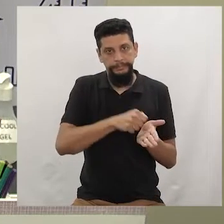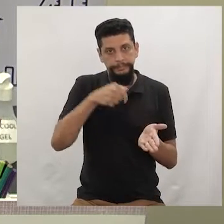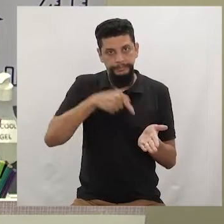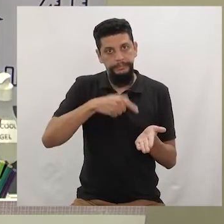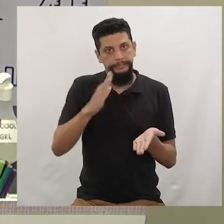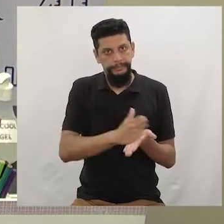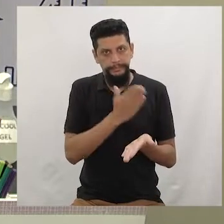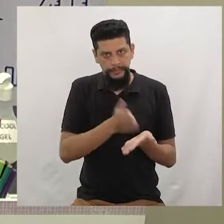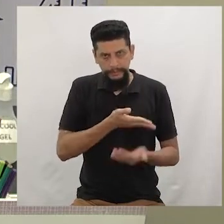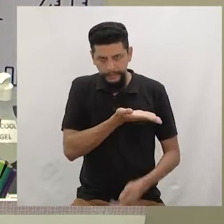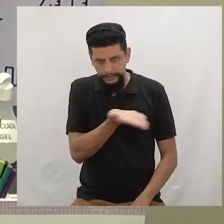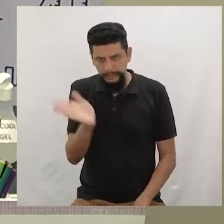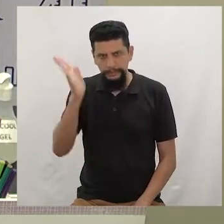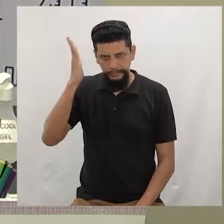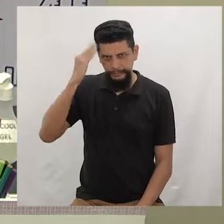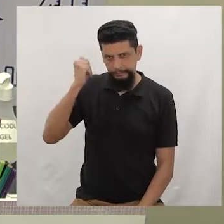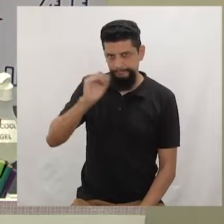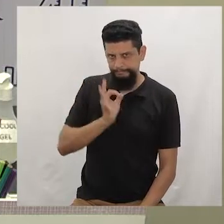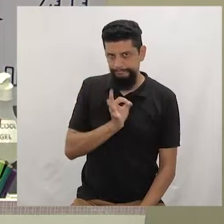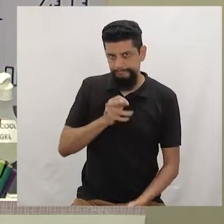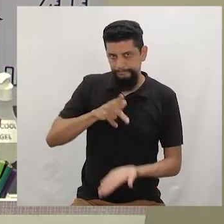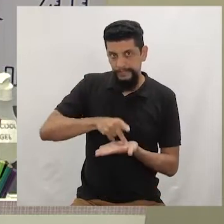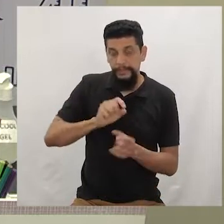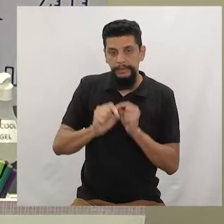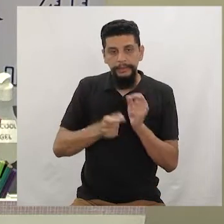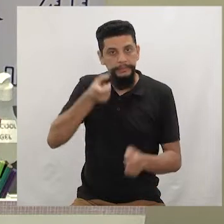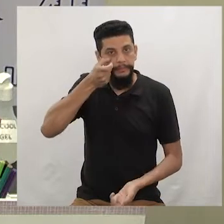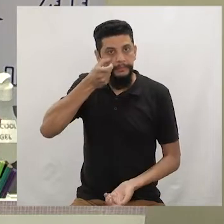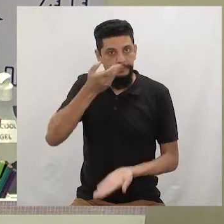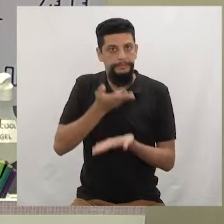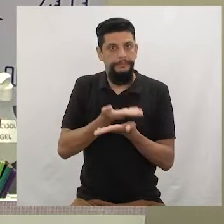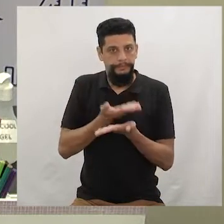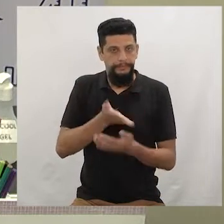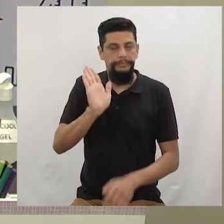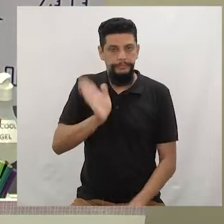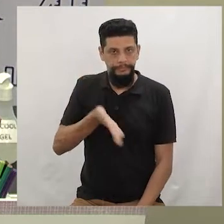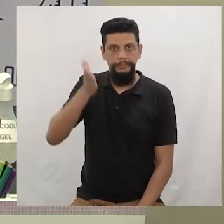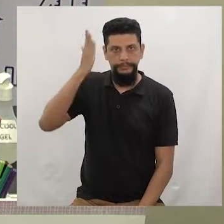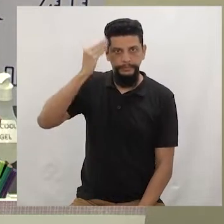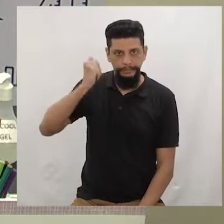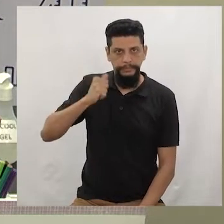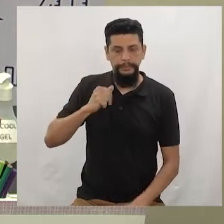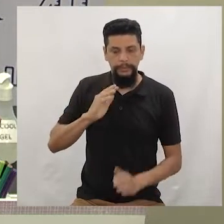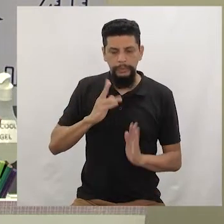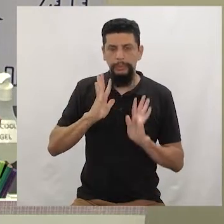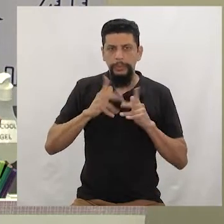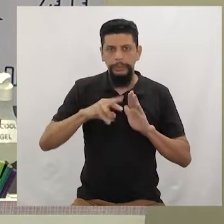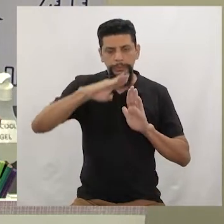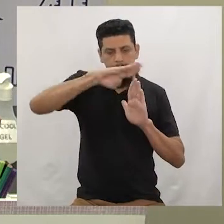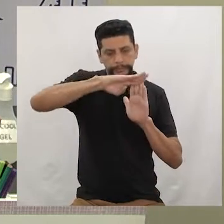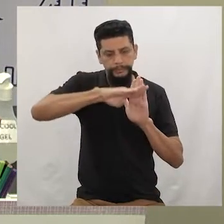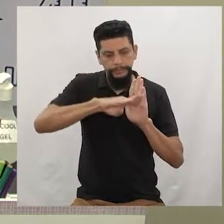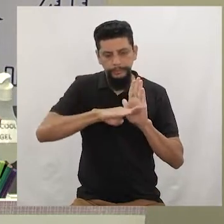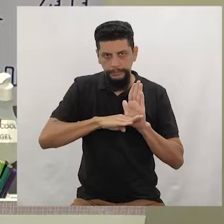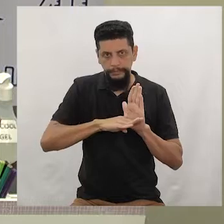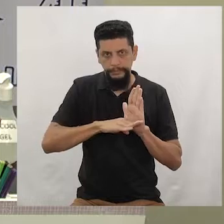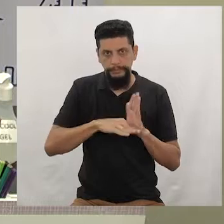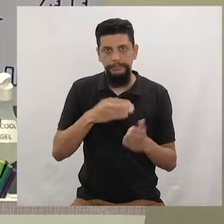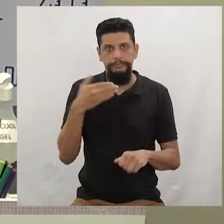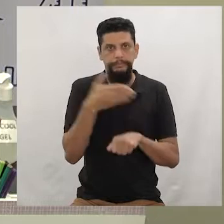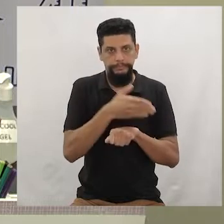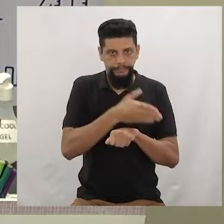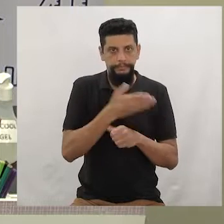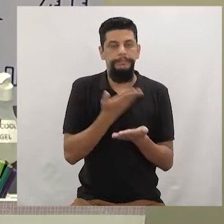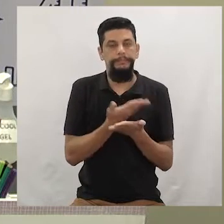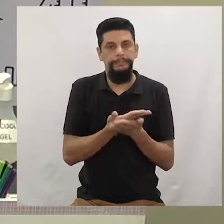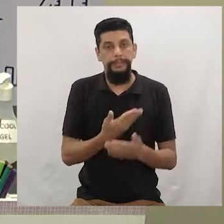registro. Muito bem, vocês já estão sabendo, hein? Quem assiste às nossas aulas já sabe toda a rotina que a gente participa da